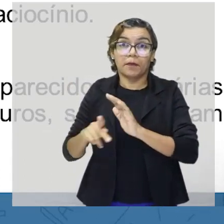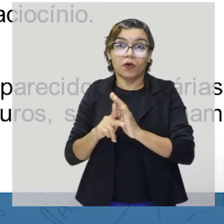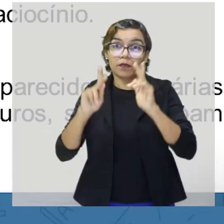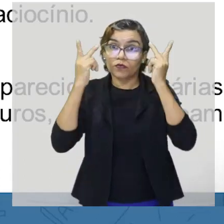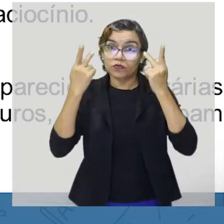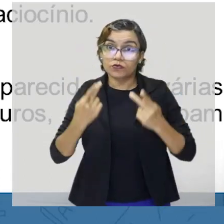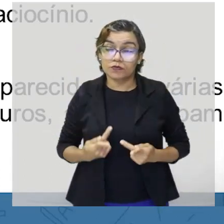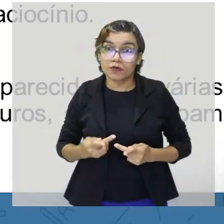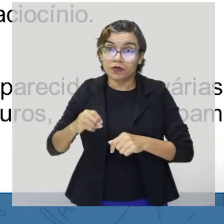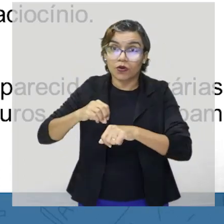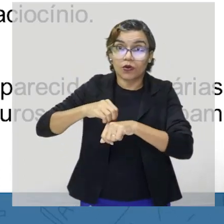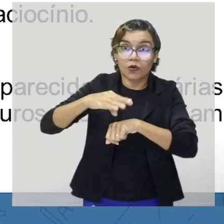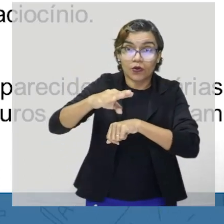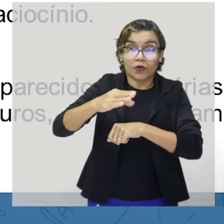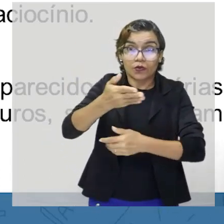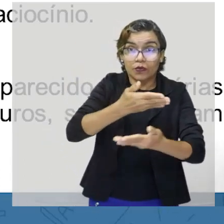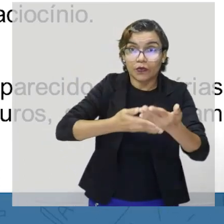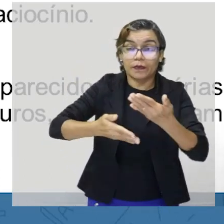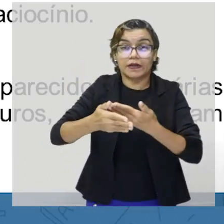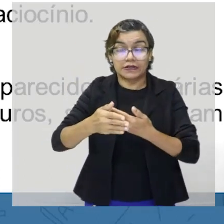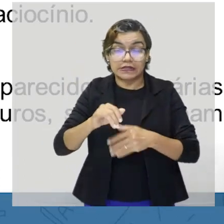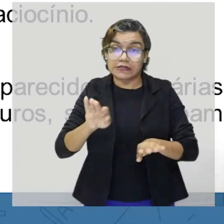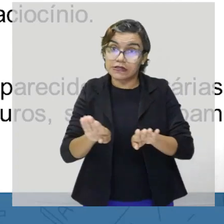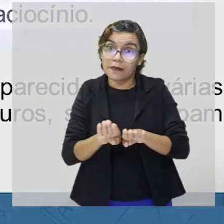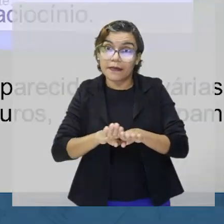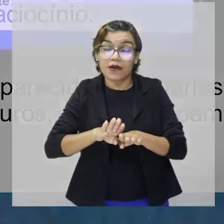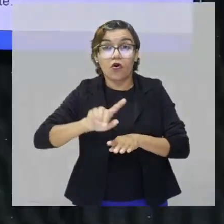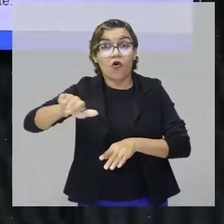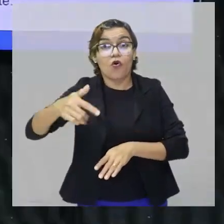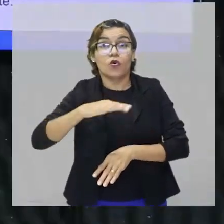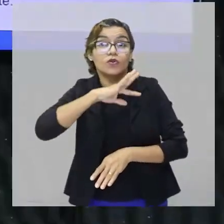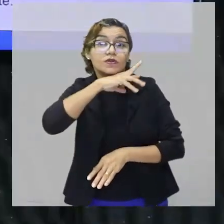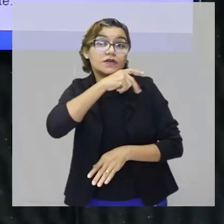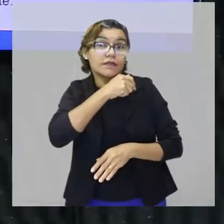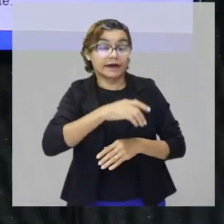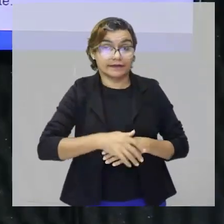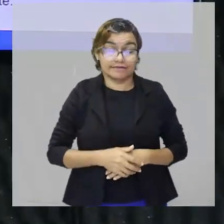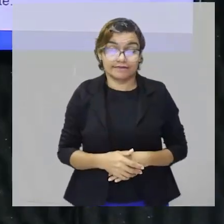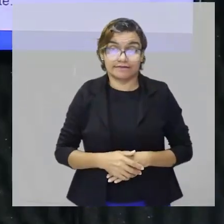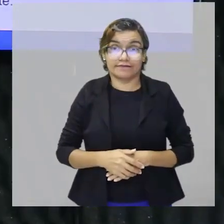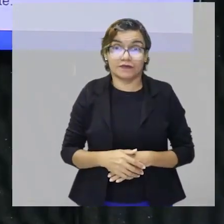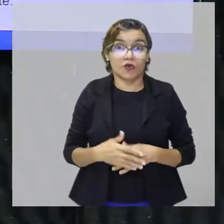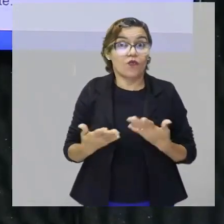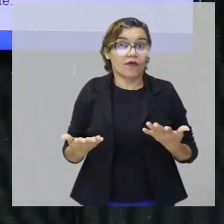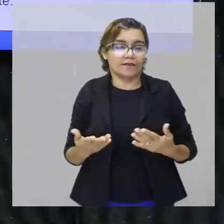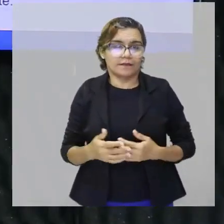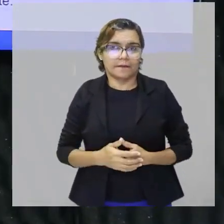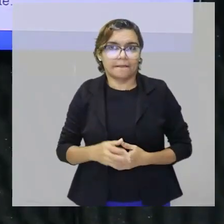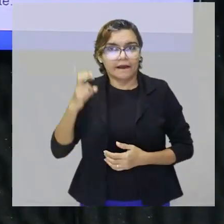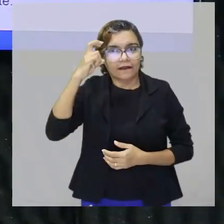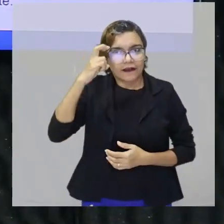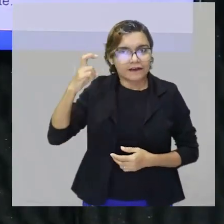são compartilhadas por outros animais, ainda que em grau menor. Quais são elas? A